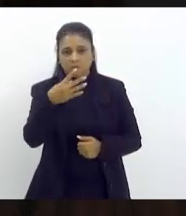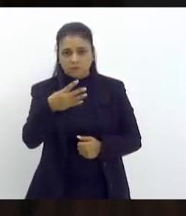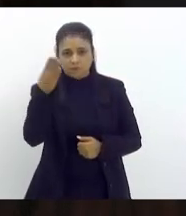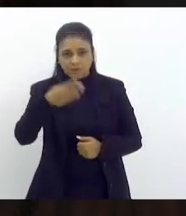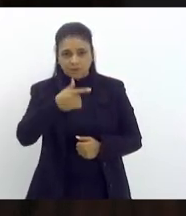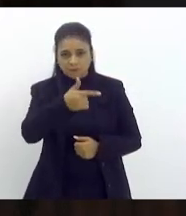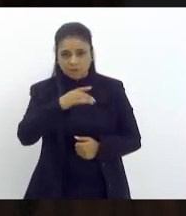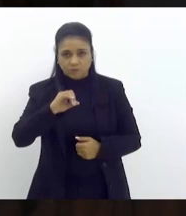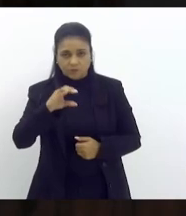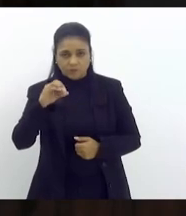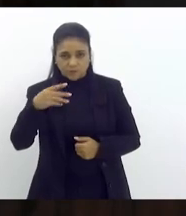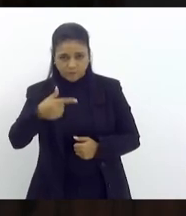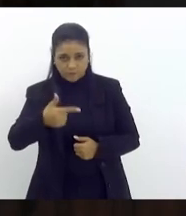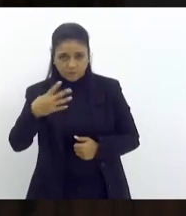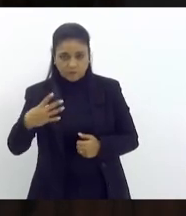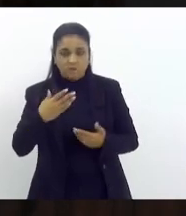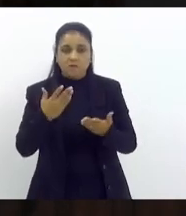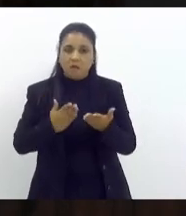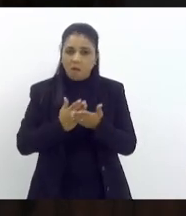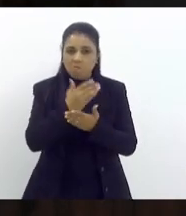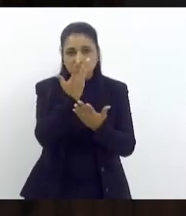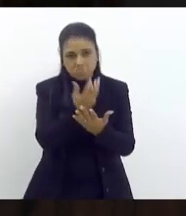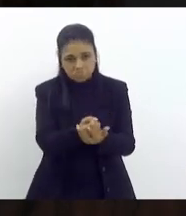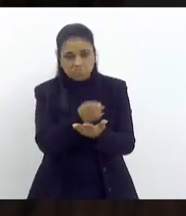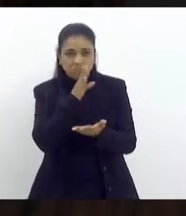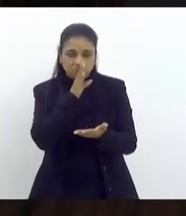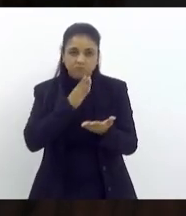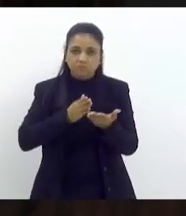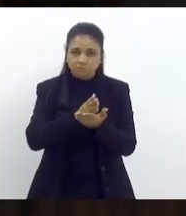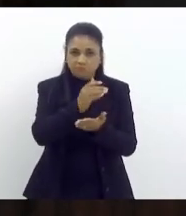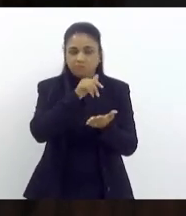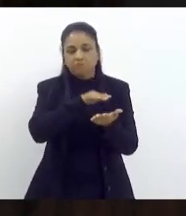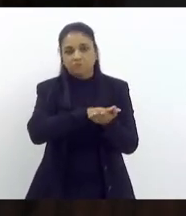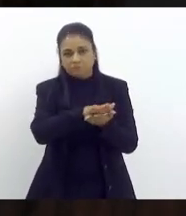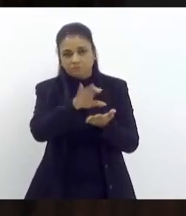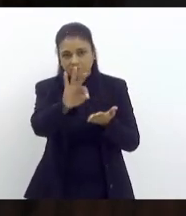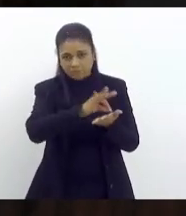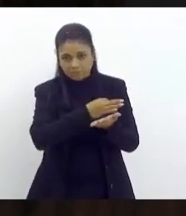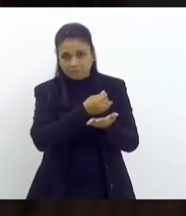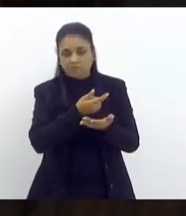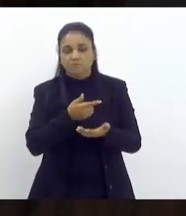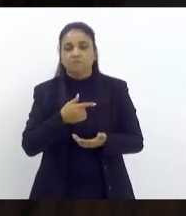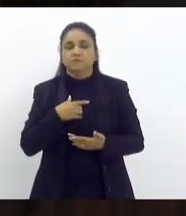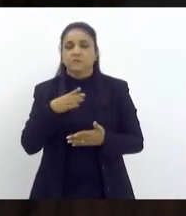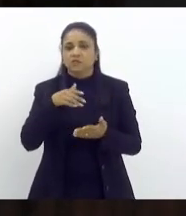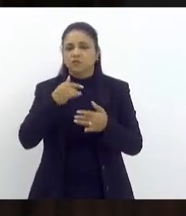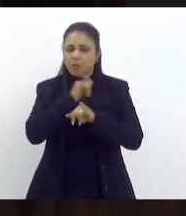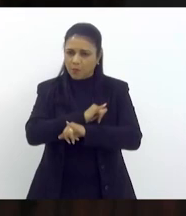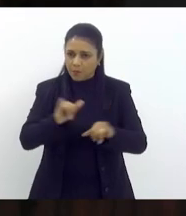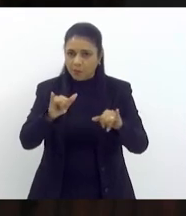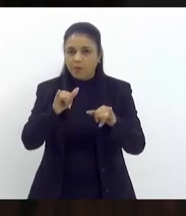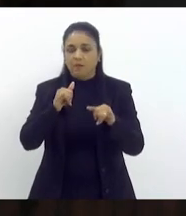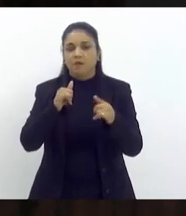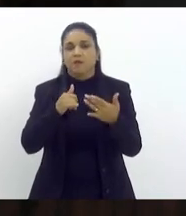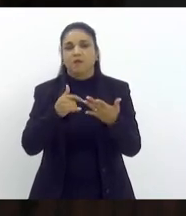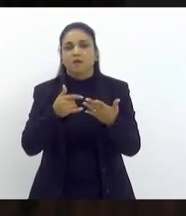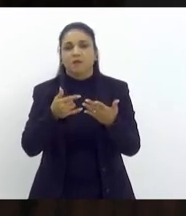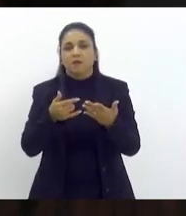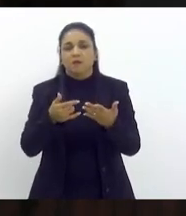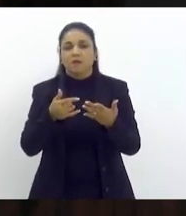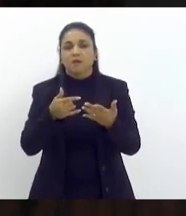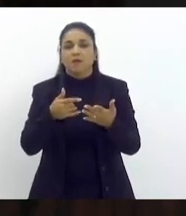estão aprovado é deputada Renata só cantar as inclusões e já dá a palavra vossa excelência